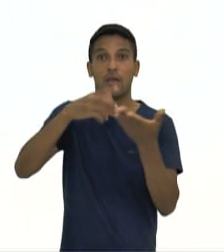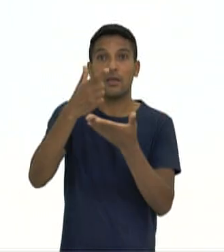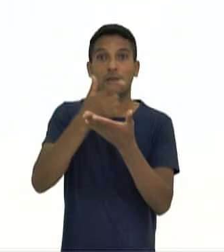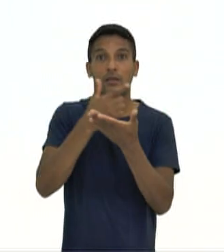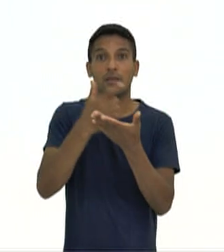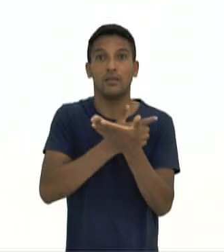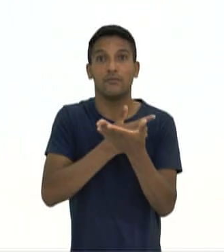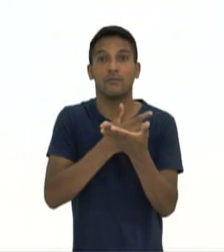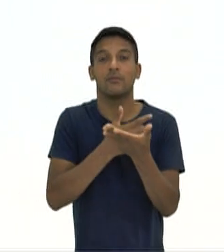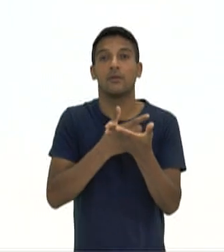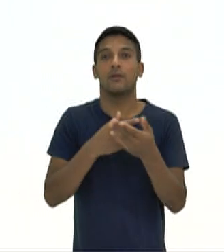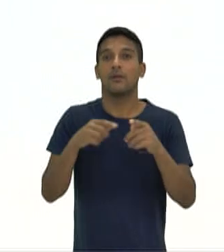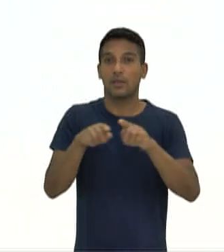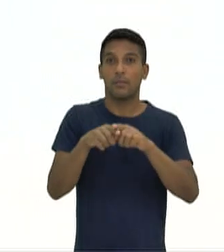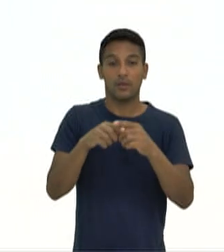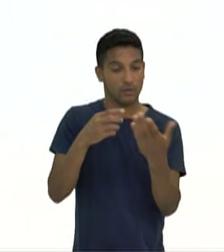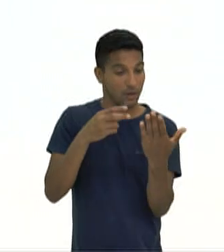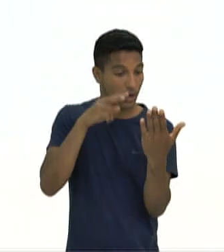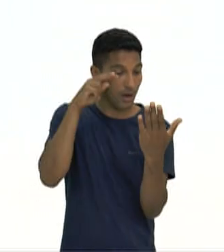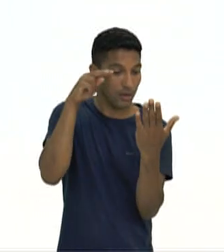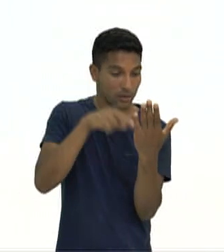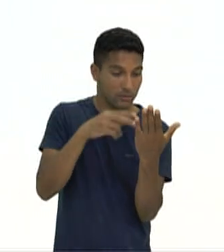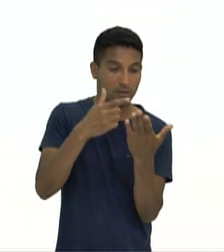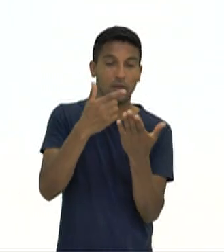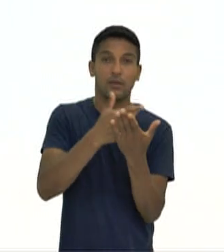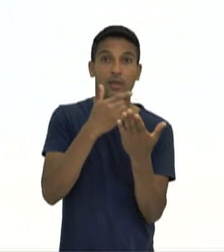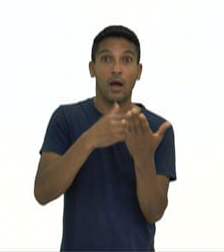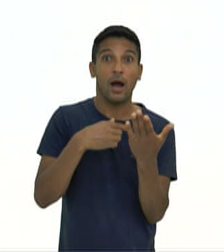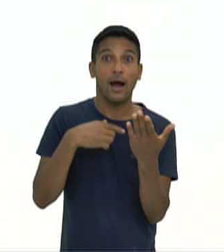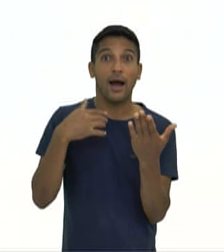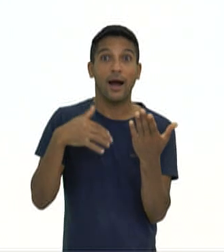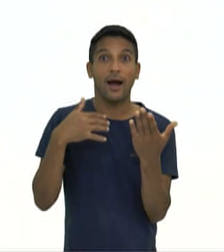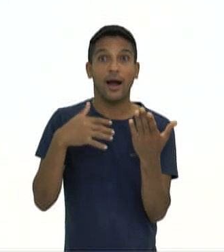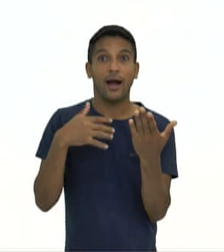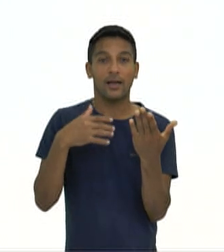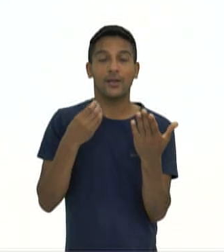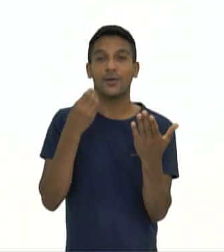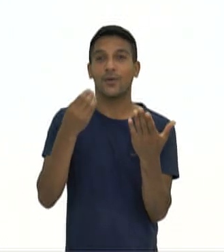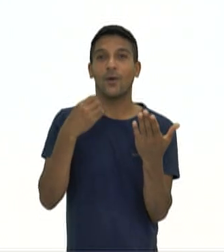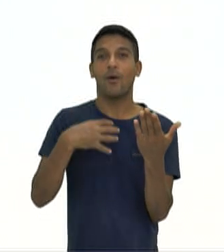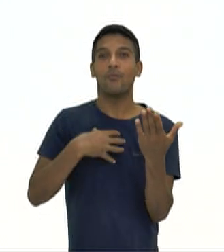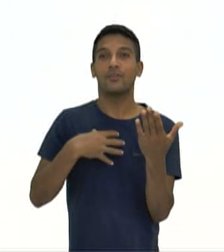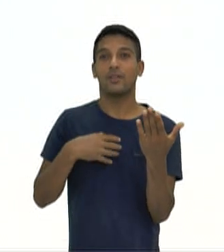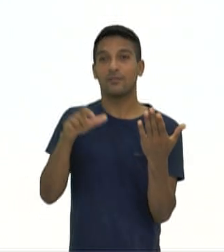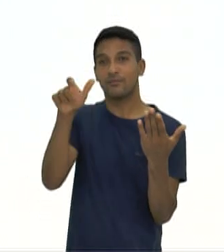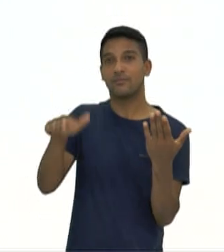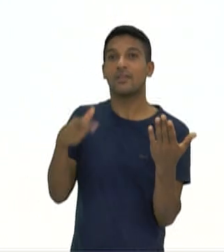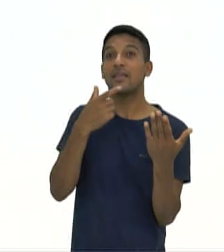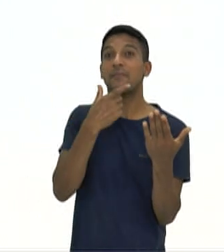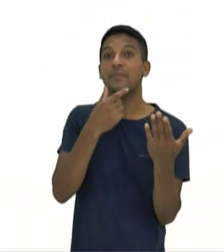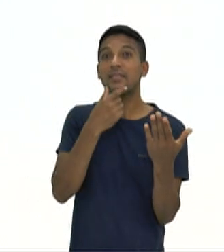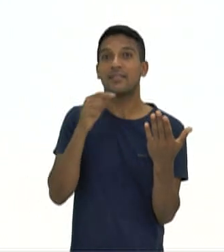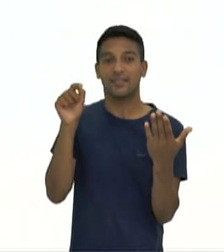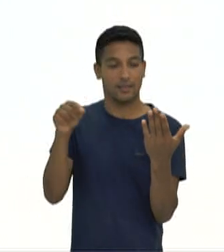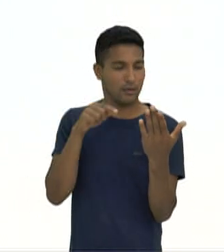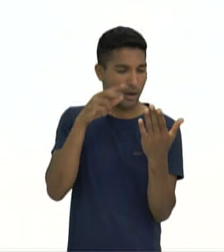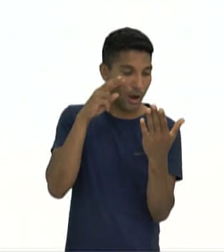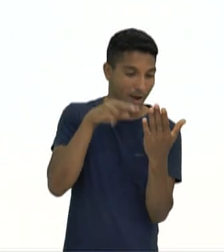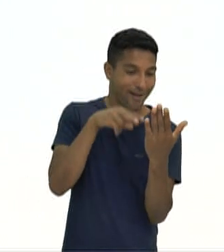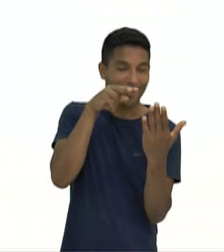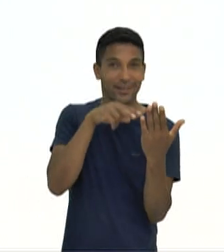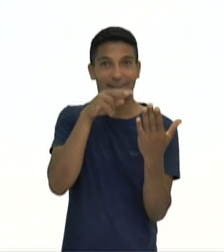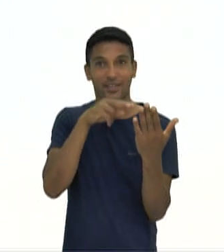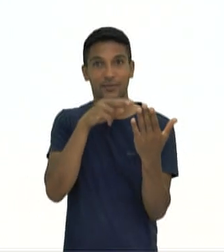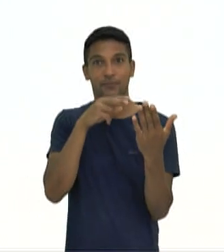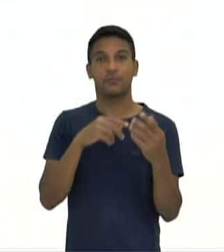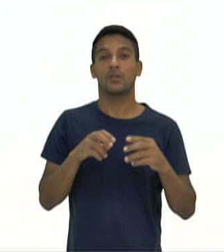esse admirável e desconhecido mundo de cabeça e do coração dos garotos. Veja só, então o entrevistador ele tem que ir